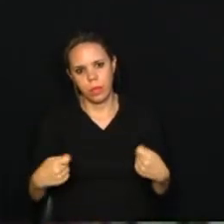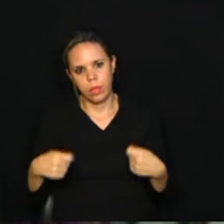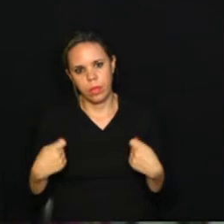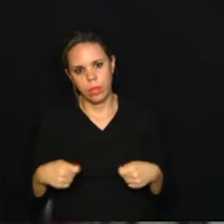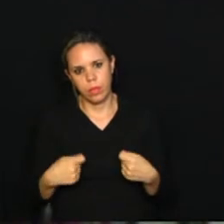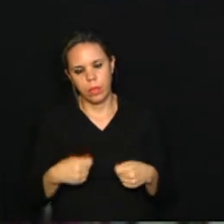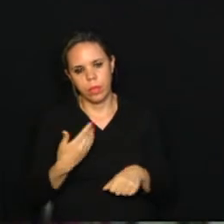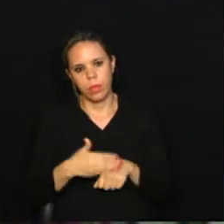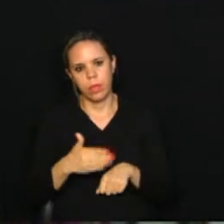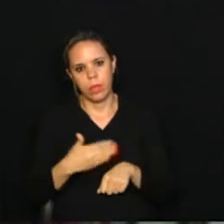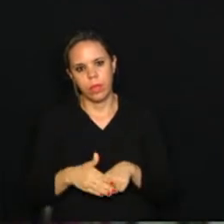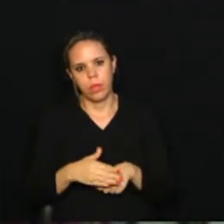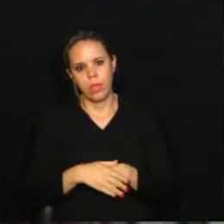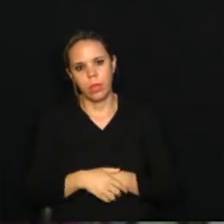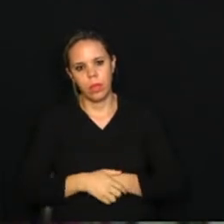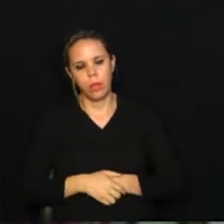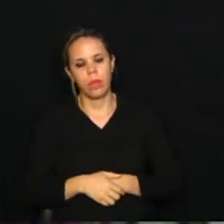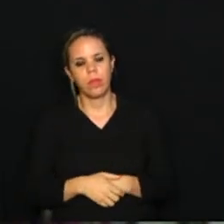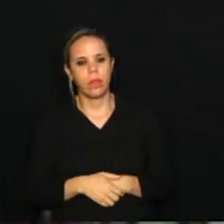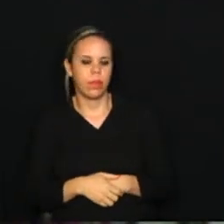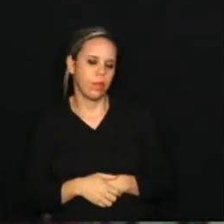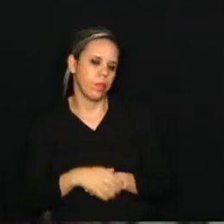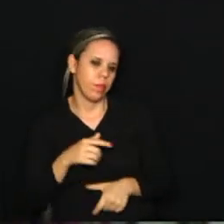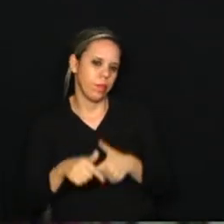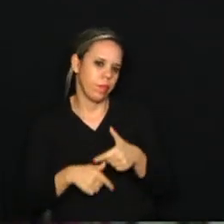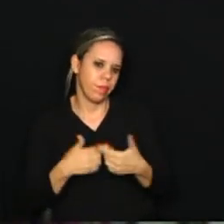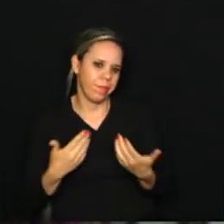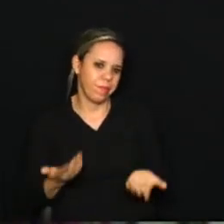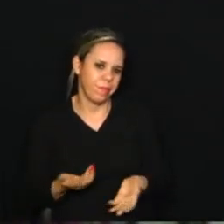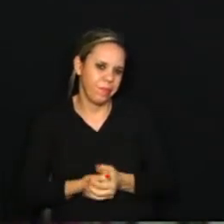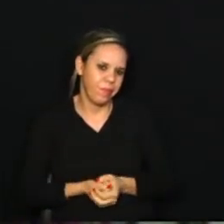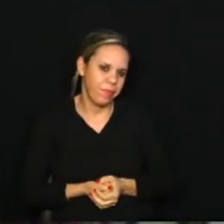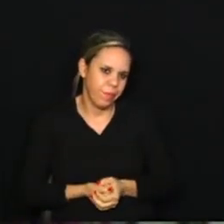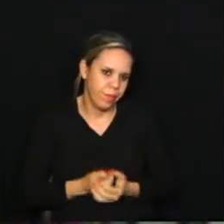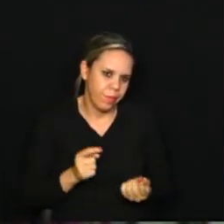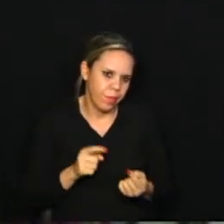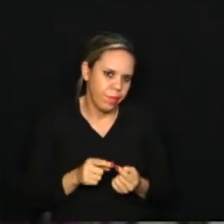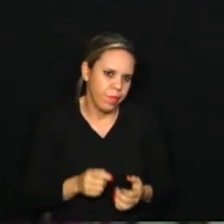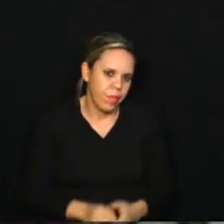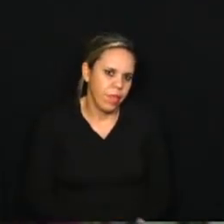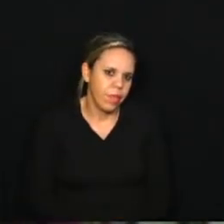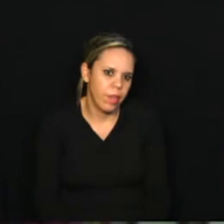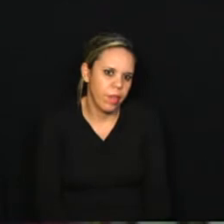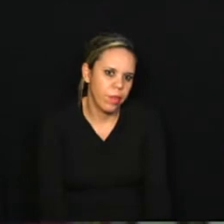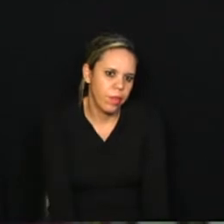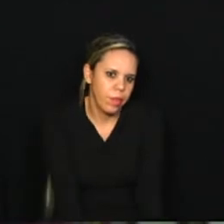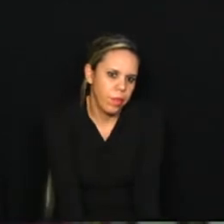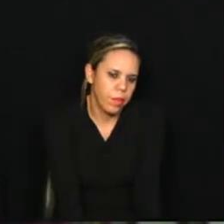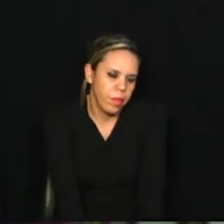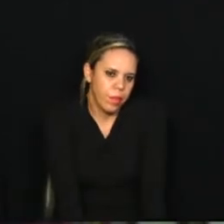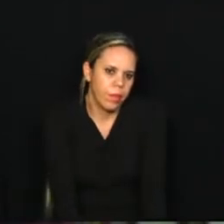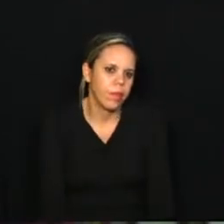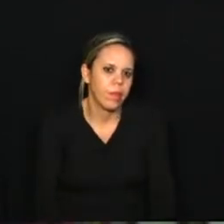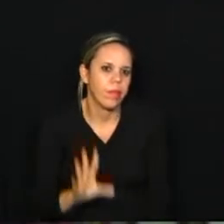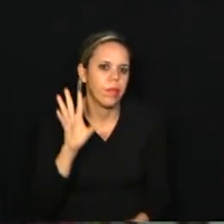de treinamento e nós estamos trabalhando também nesse sentido. É isso.